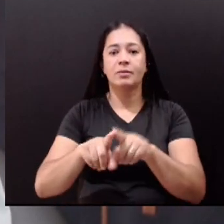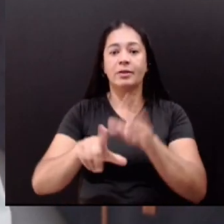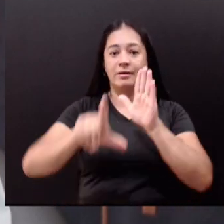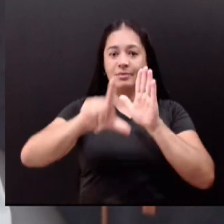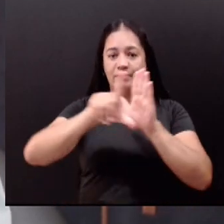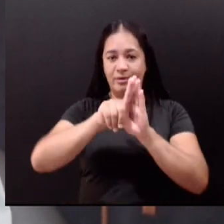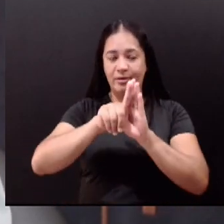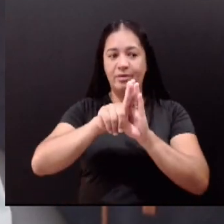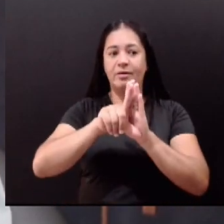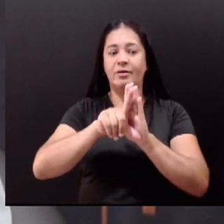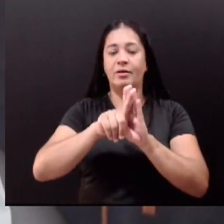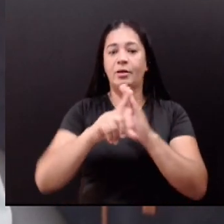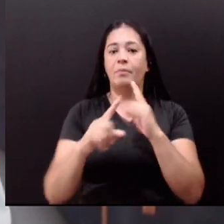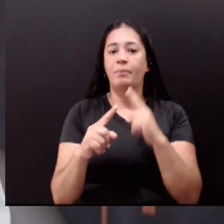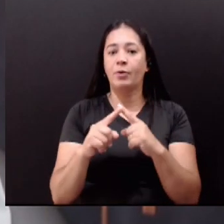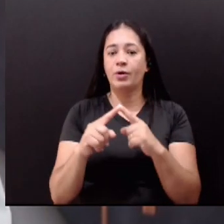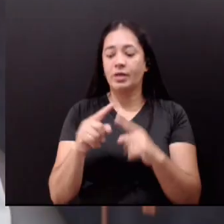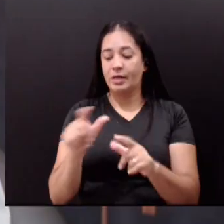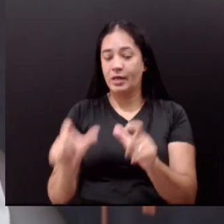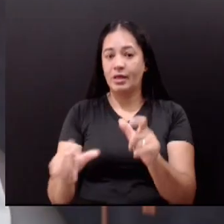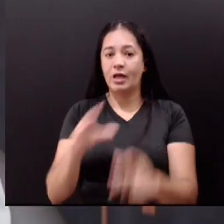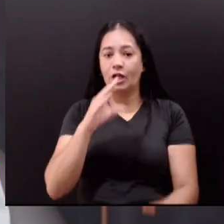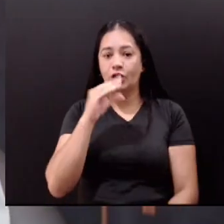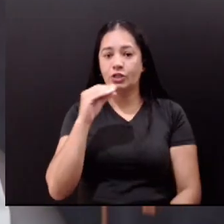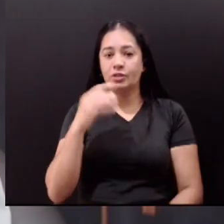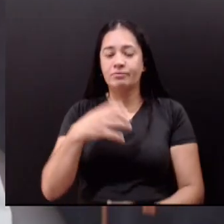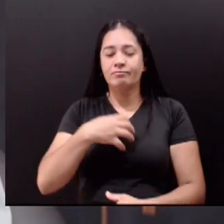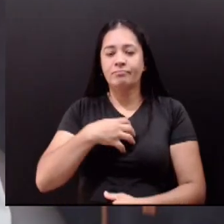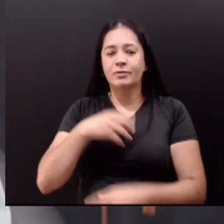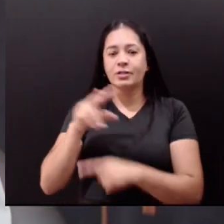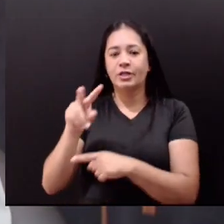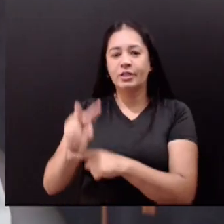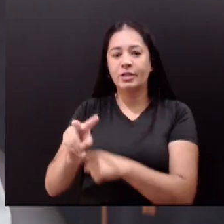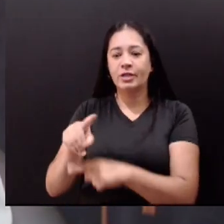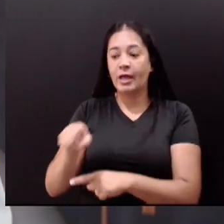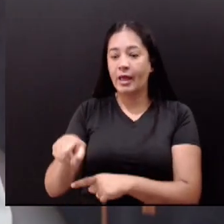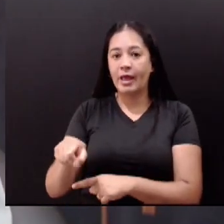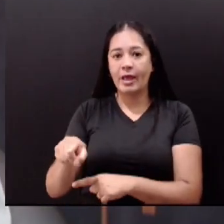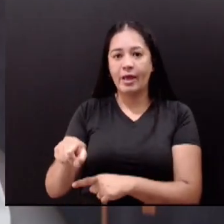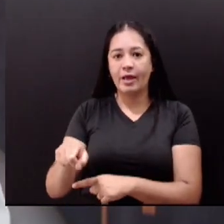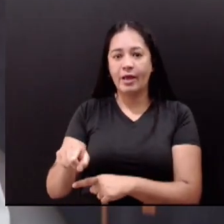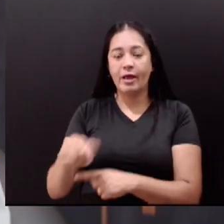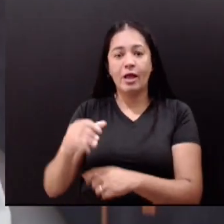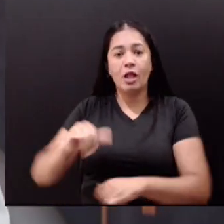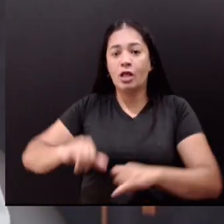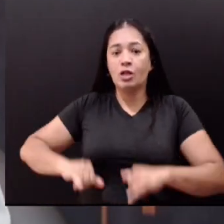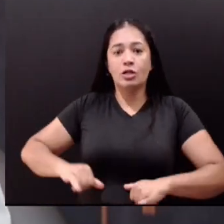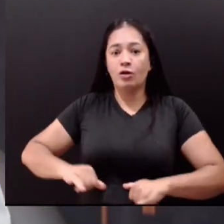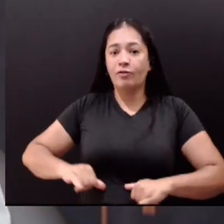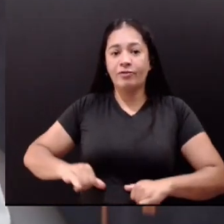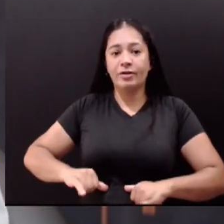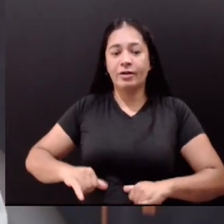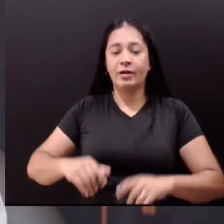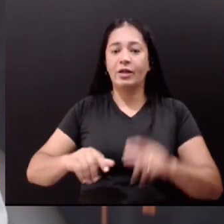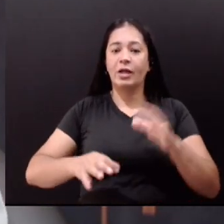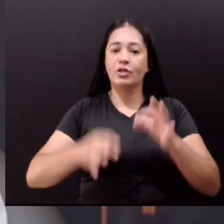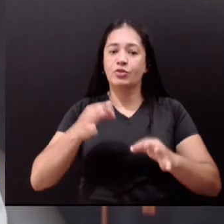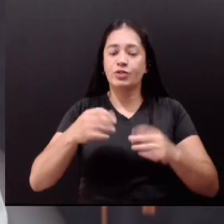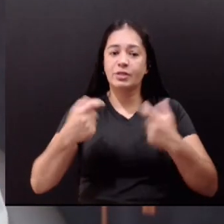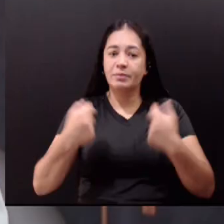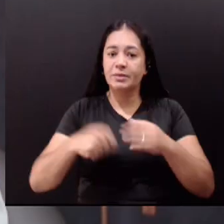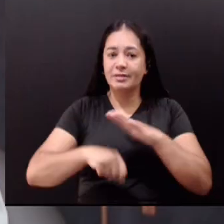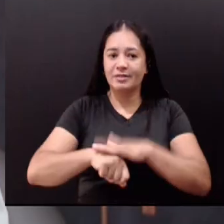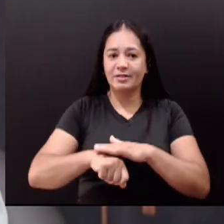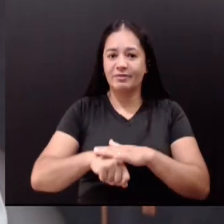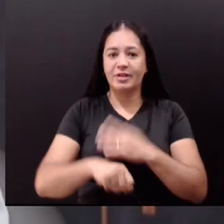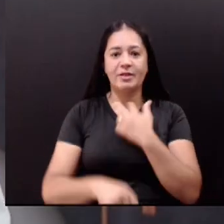essa adolescente se sinta cuidada, ela foi um alvo, né, então que a justiça seja feita, a gente não pode Uhum. deixar para lá,